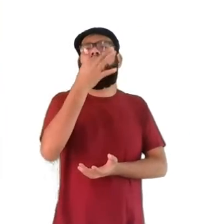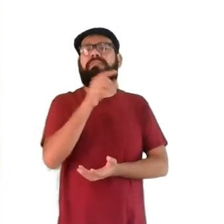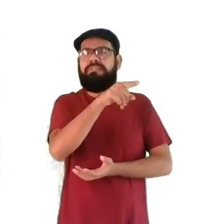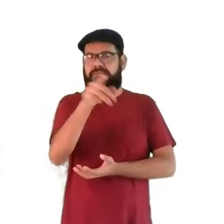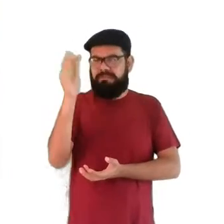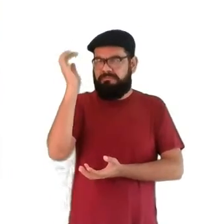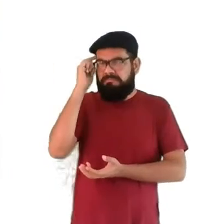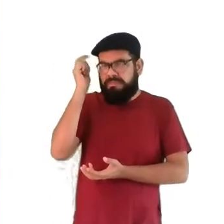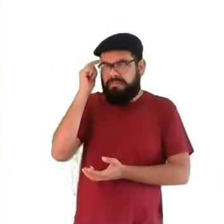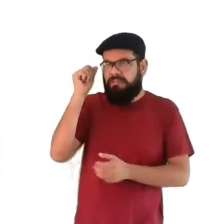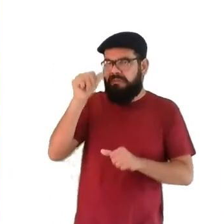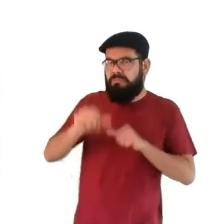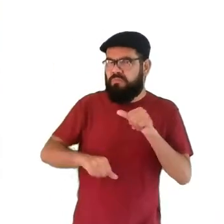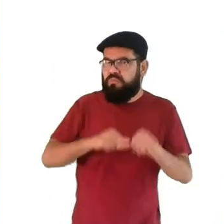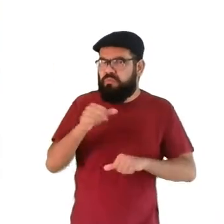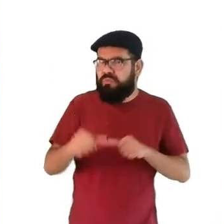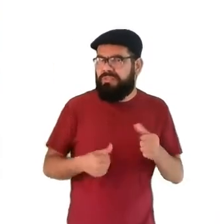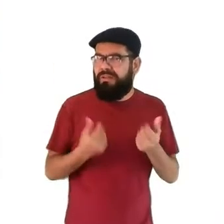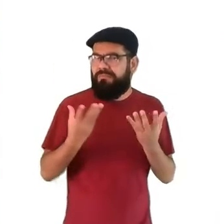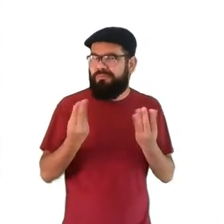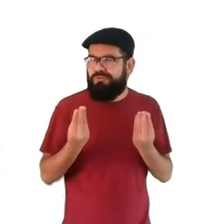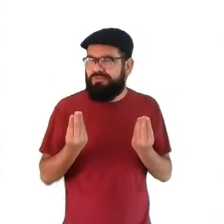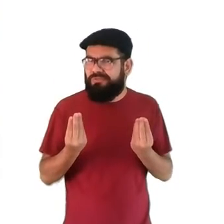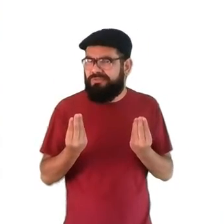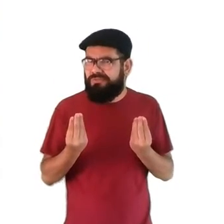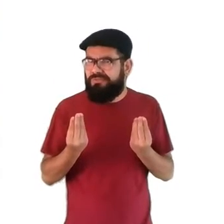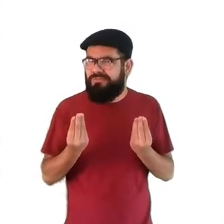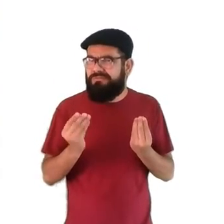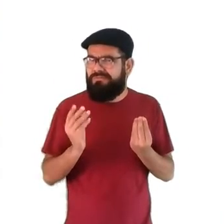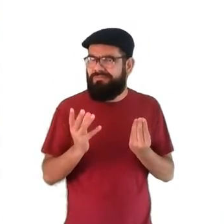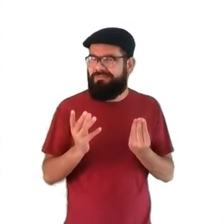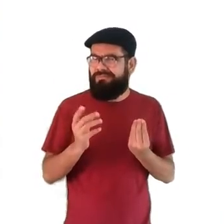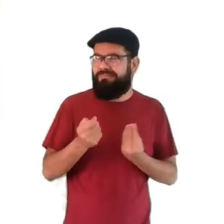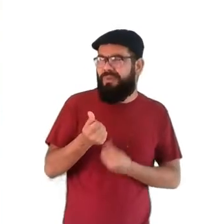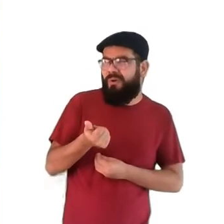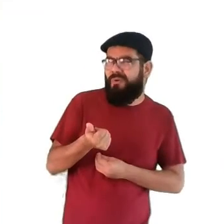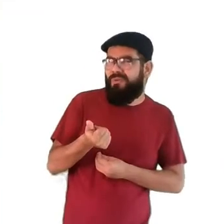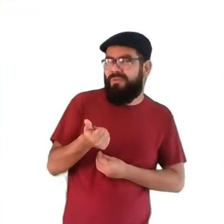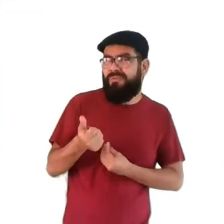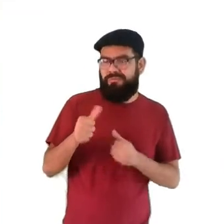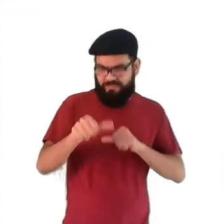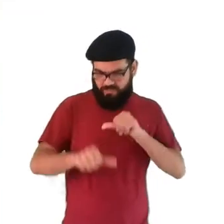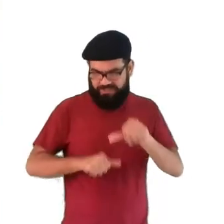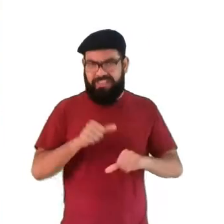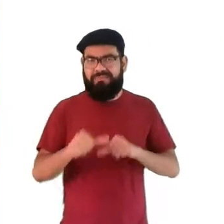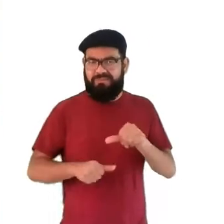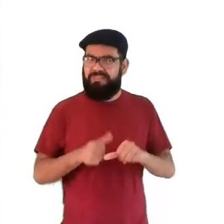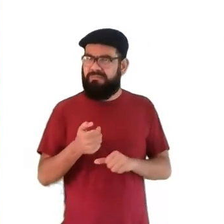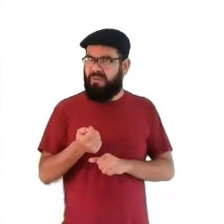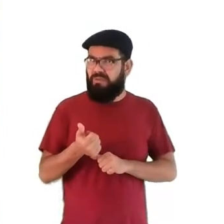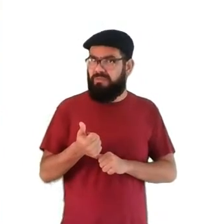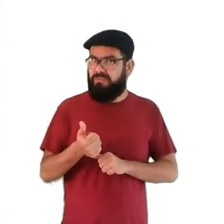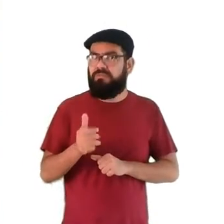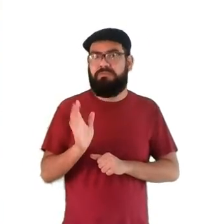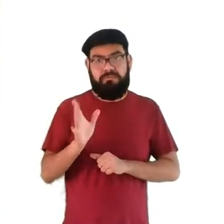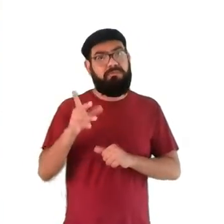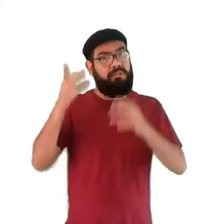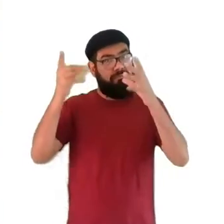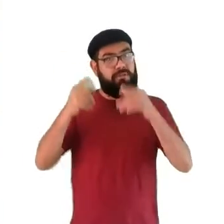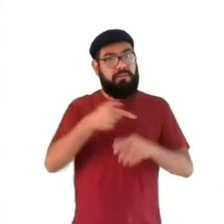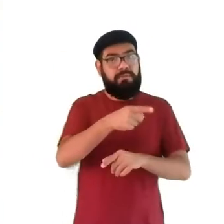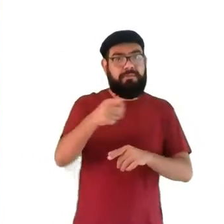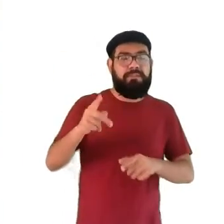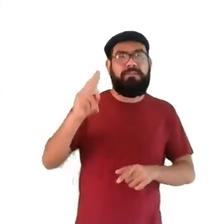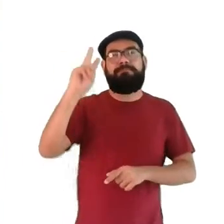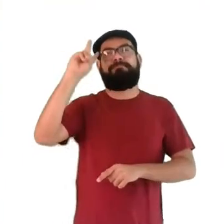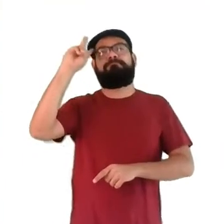um spoiler para vocês, né? Já falei sobre algumas mudanças, né? Muitos pensamentos vão mudando, muitos